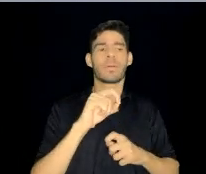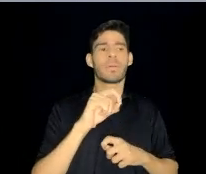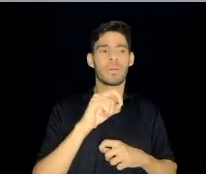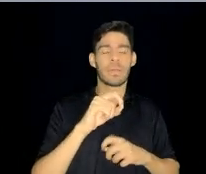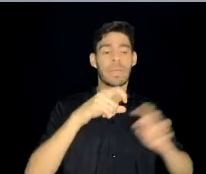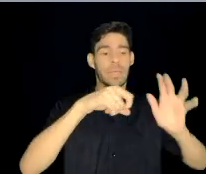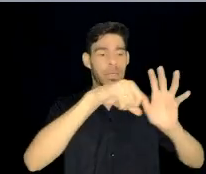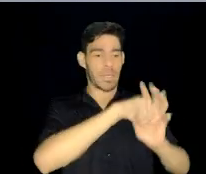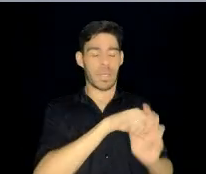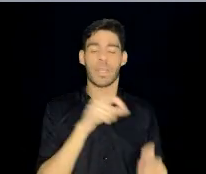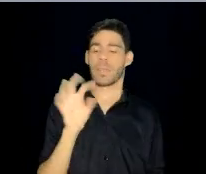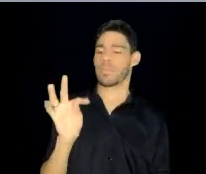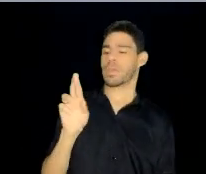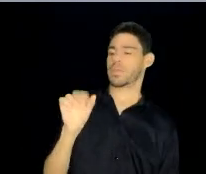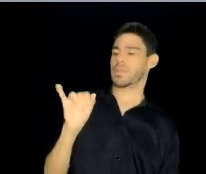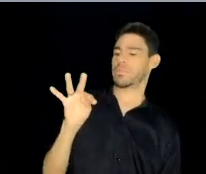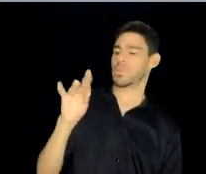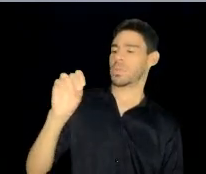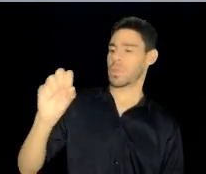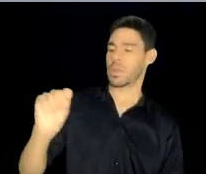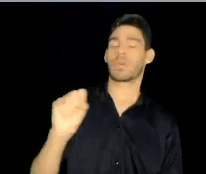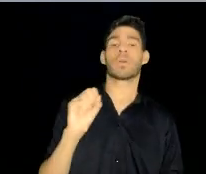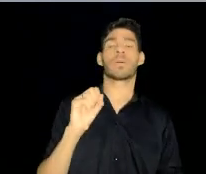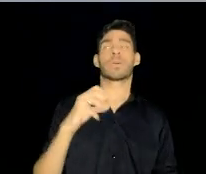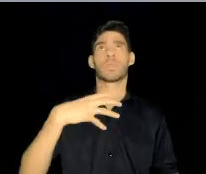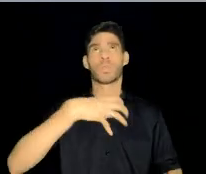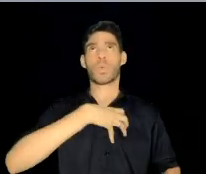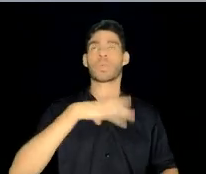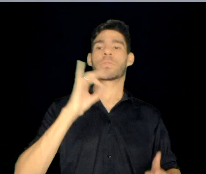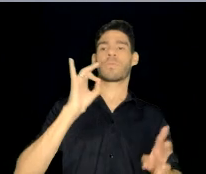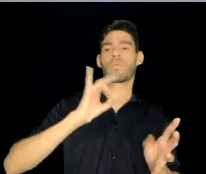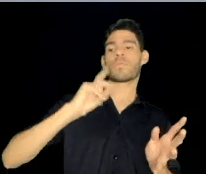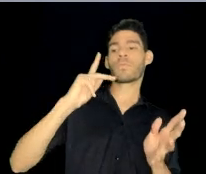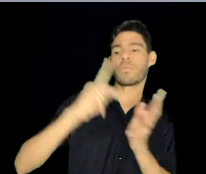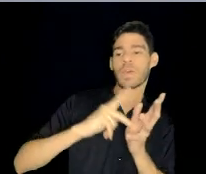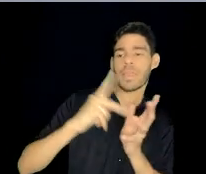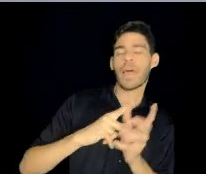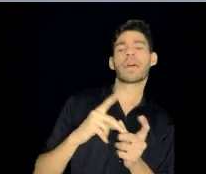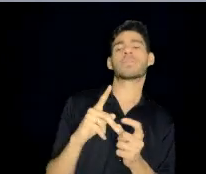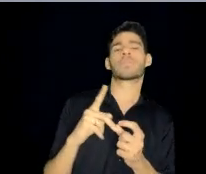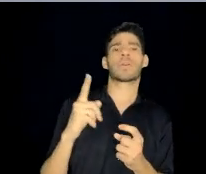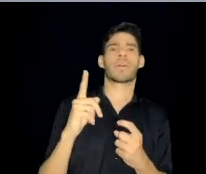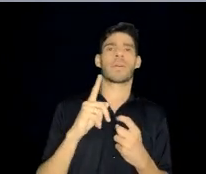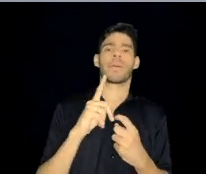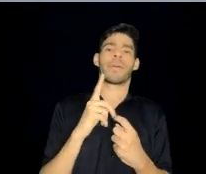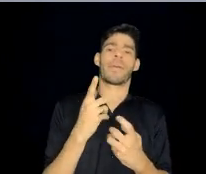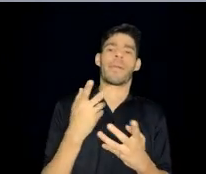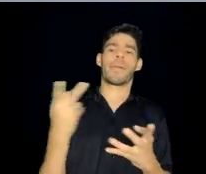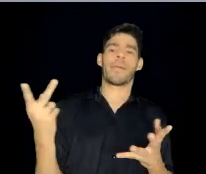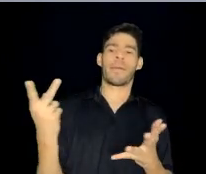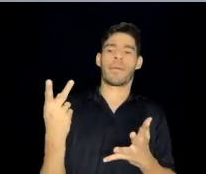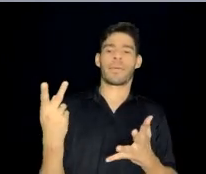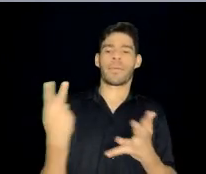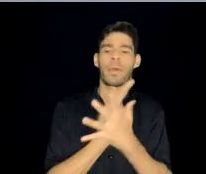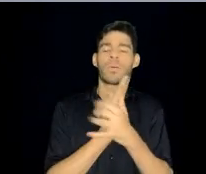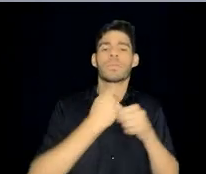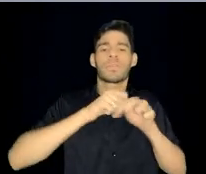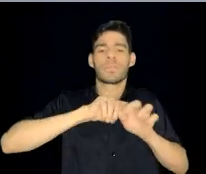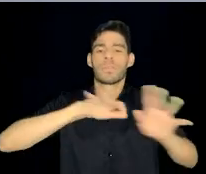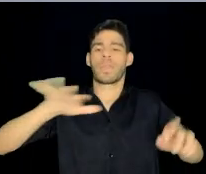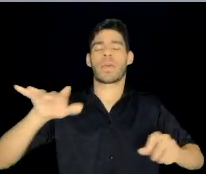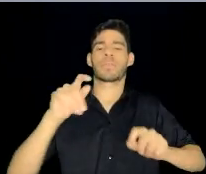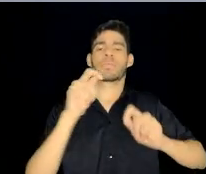relação aos crimes tributários e às situações fáticas que tomam conta